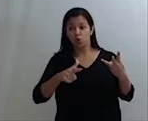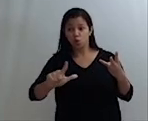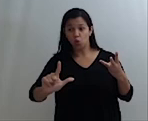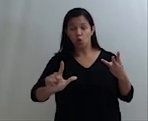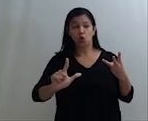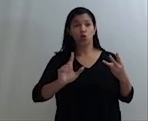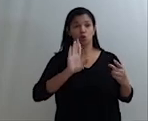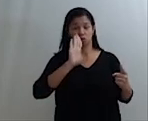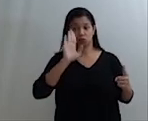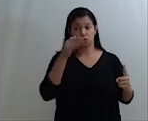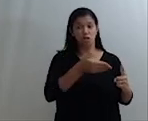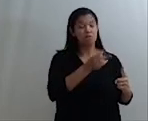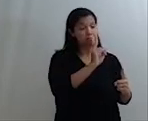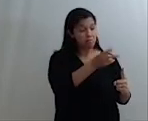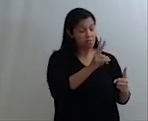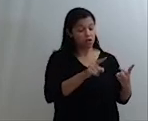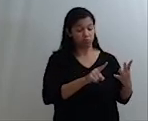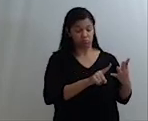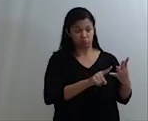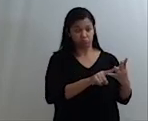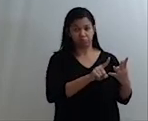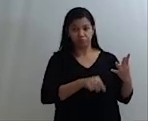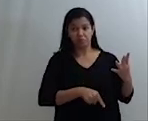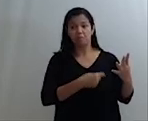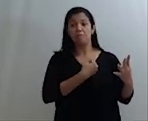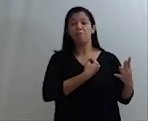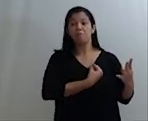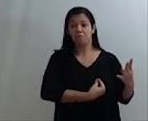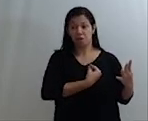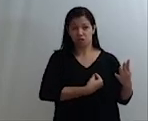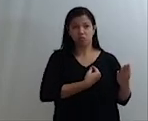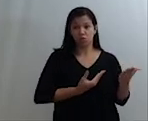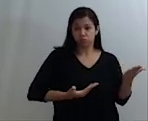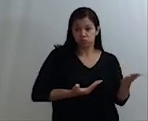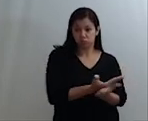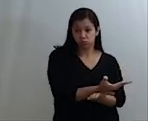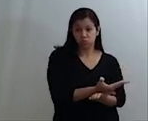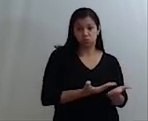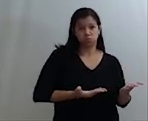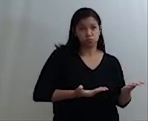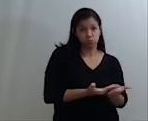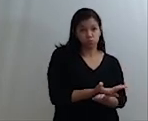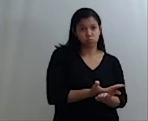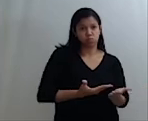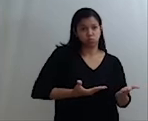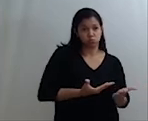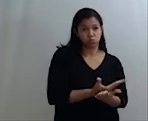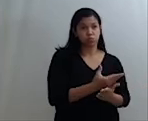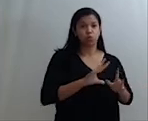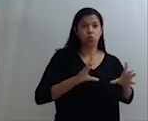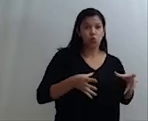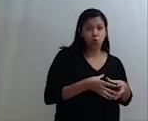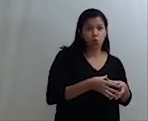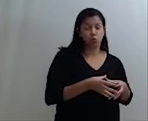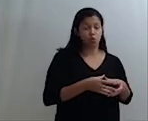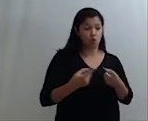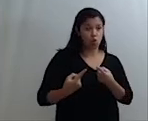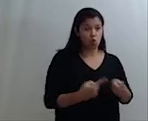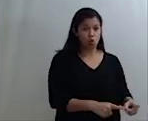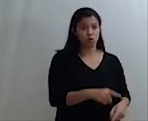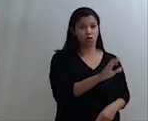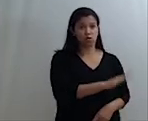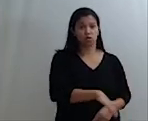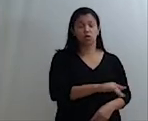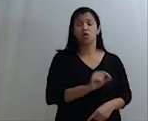paciente que participavam desse estupo coletivo e o que que disse aqui no decreto prisão preventiva